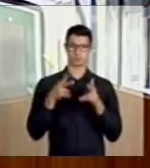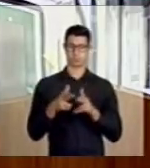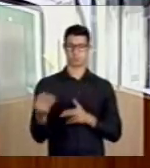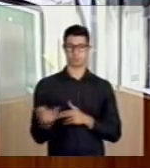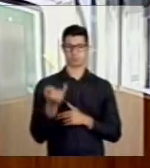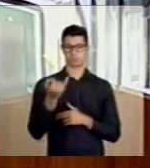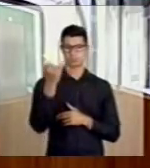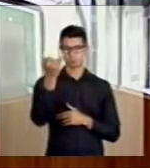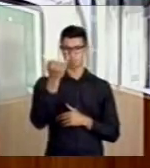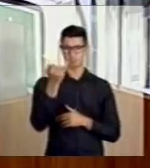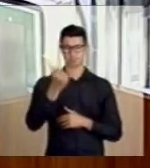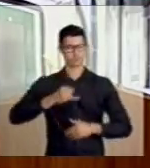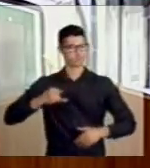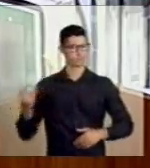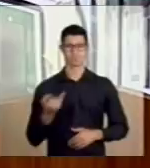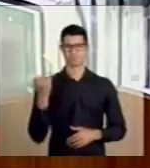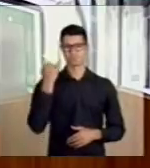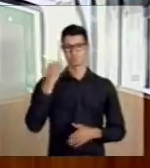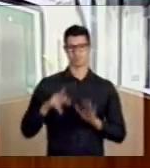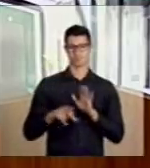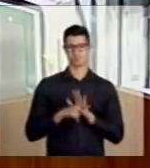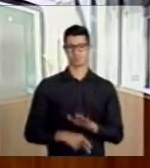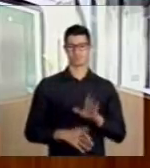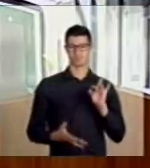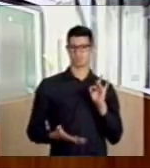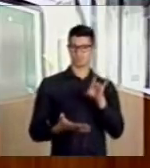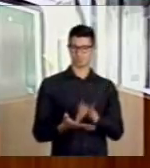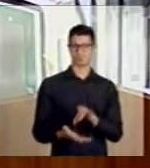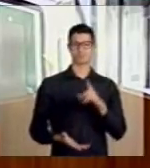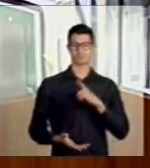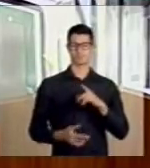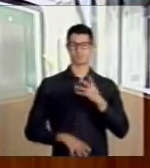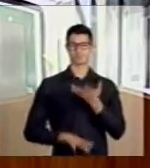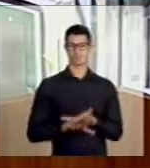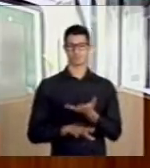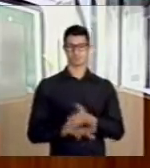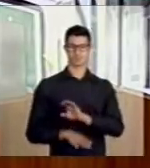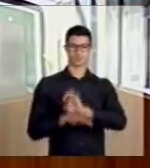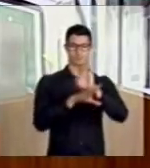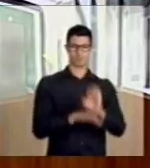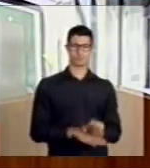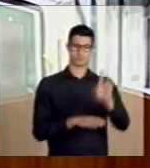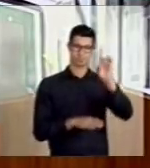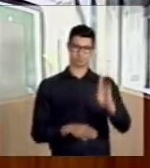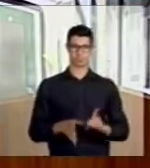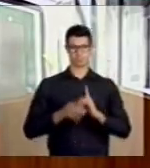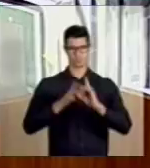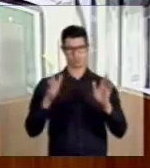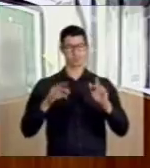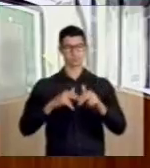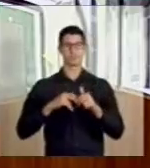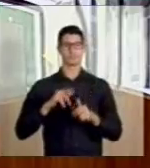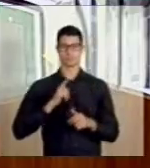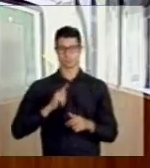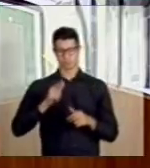fundamento imprescindível à plena legitimação material do Estado Democrático de Direito. É por isso que tenho